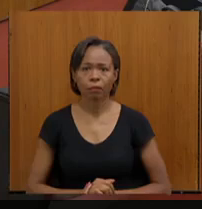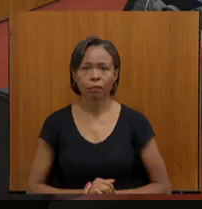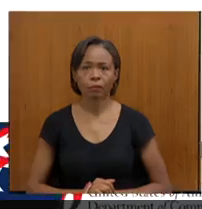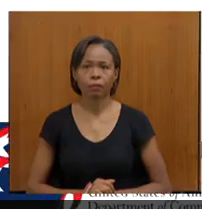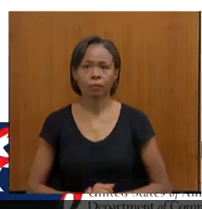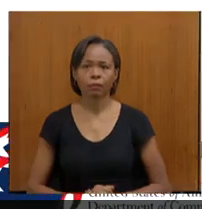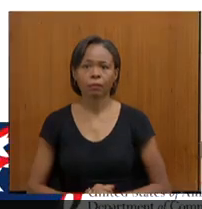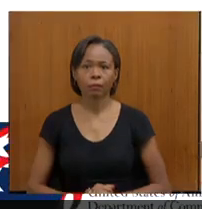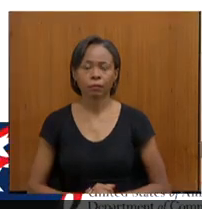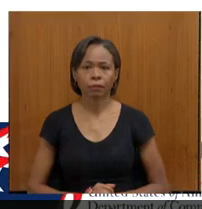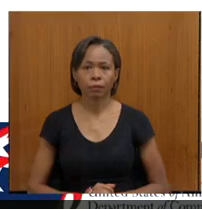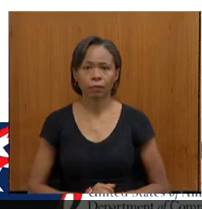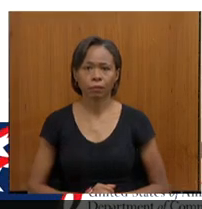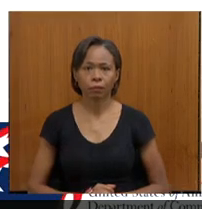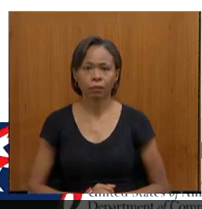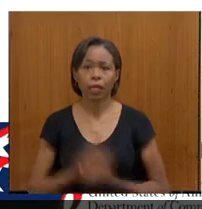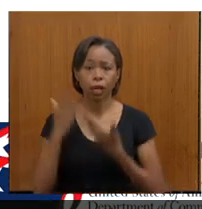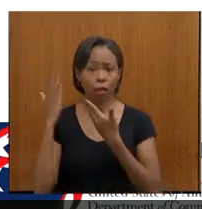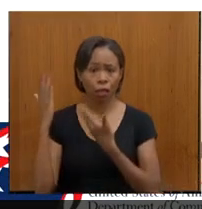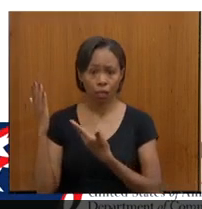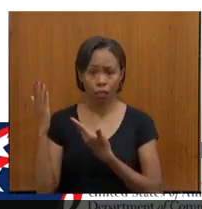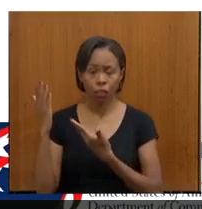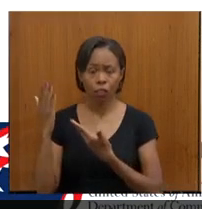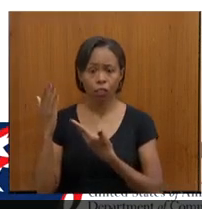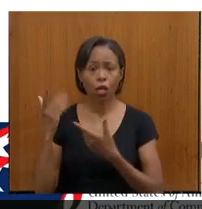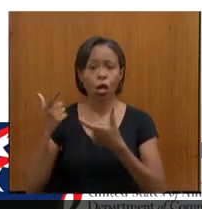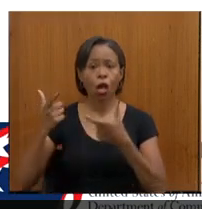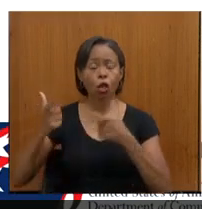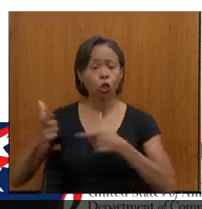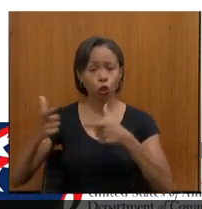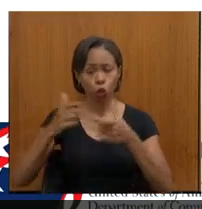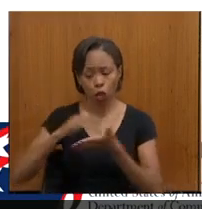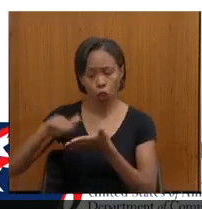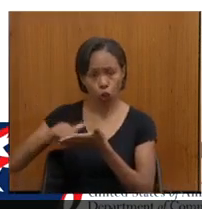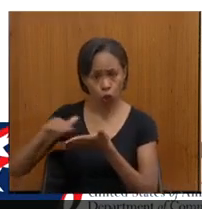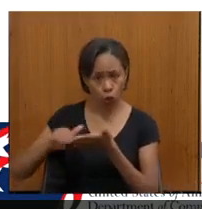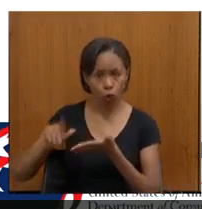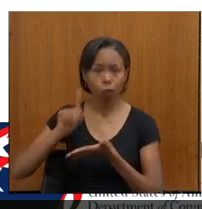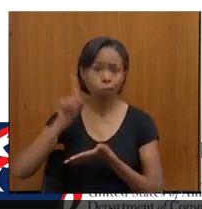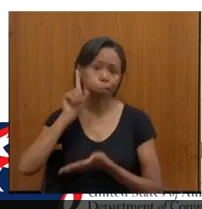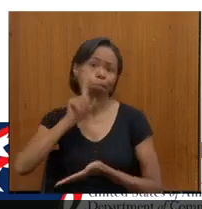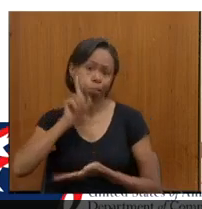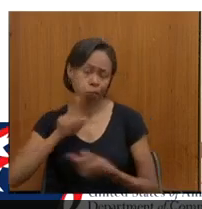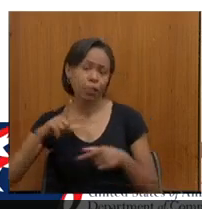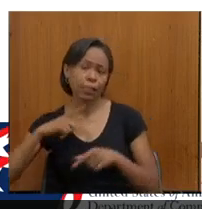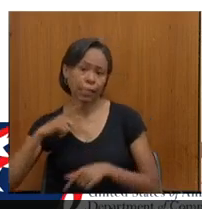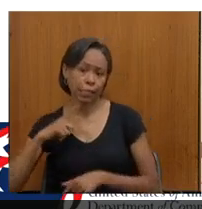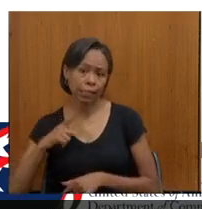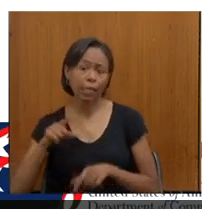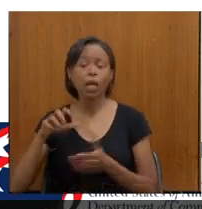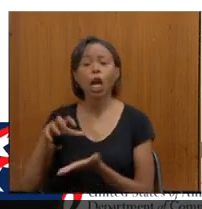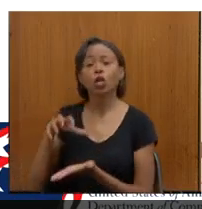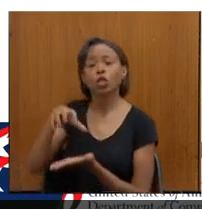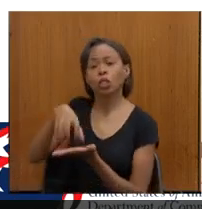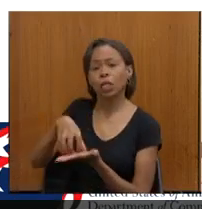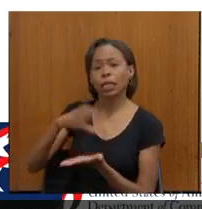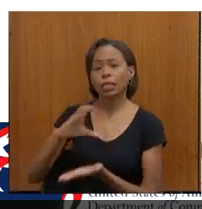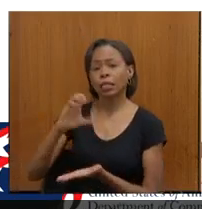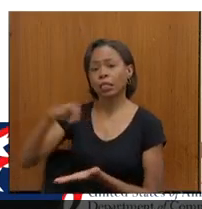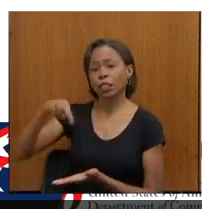E aí Ah e tudo que nós temos escritórios Estados Unidos ter me chamado Centro de